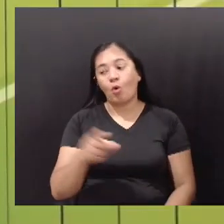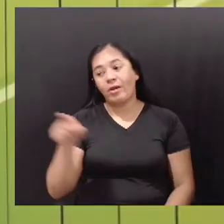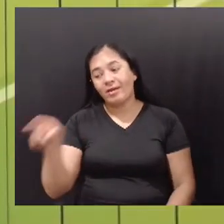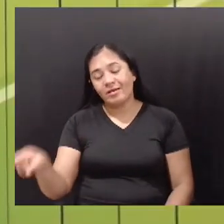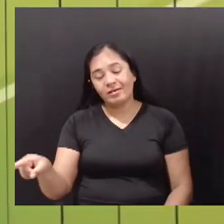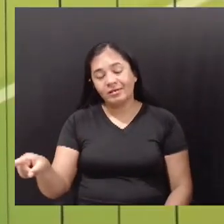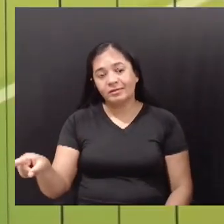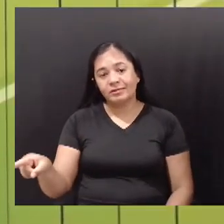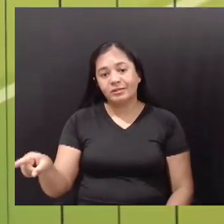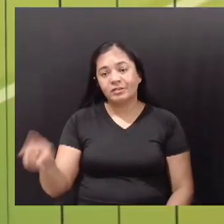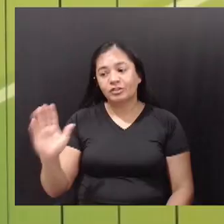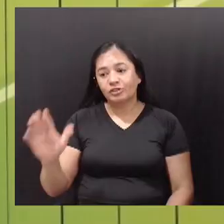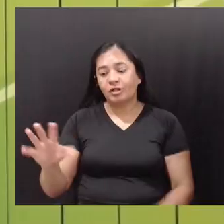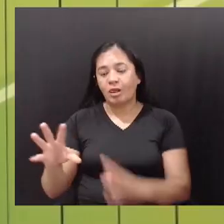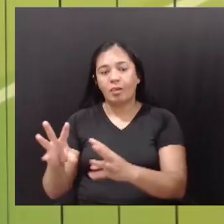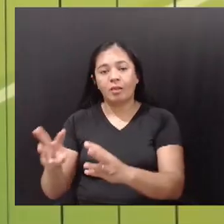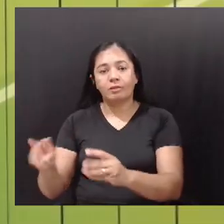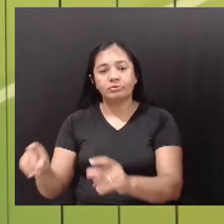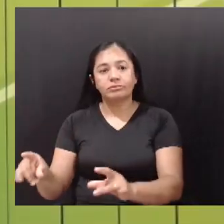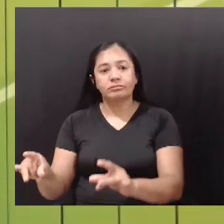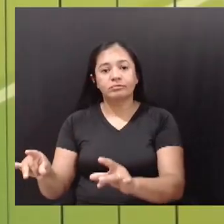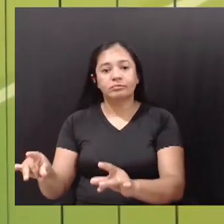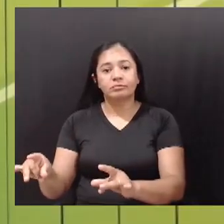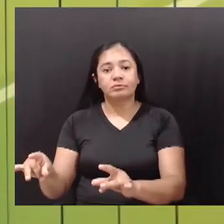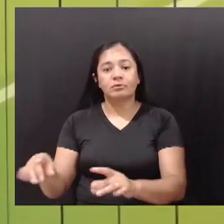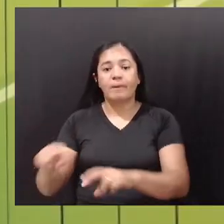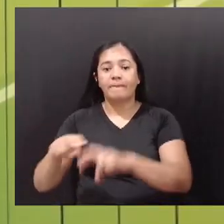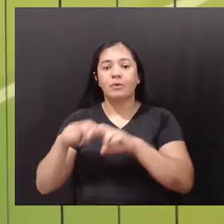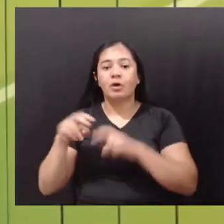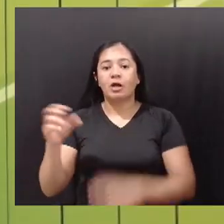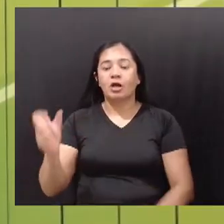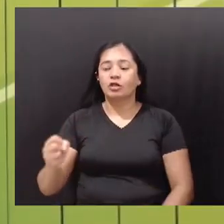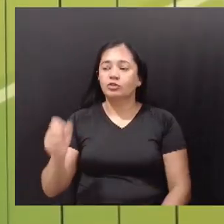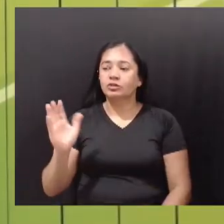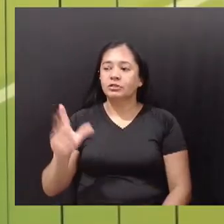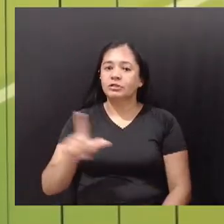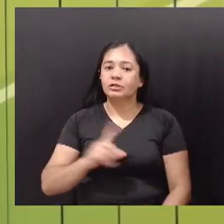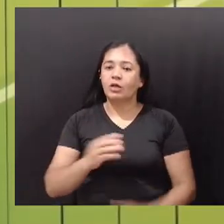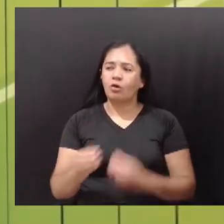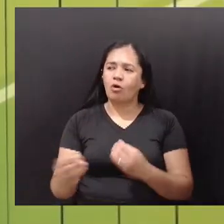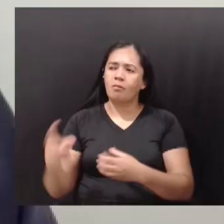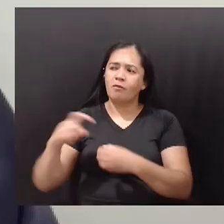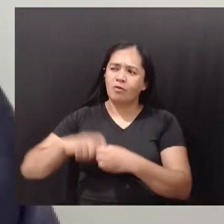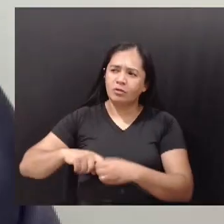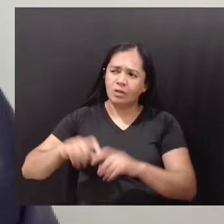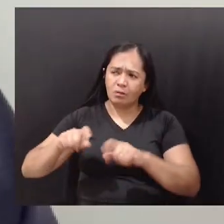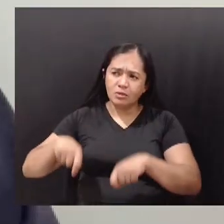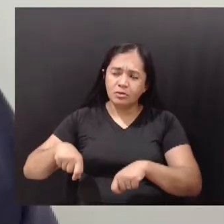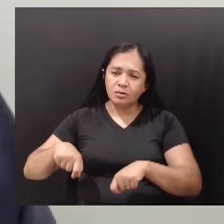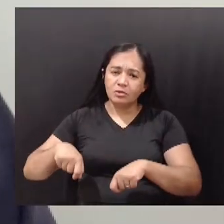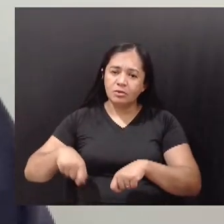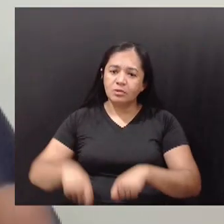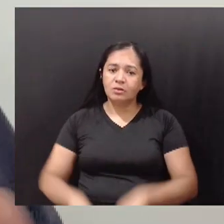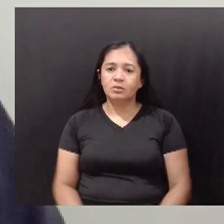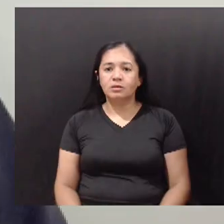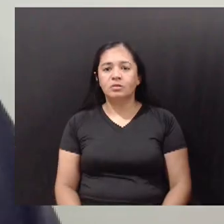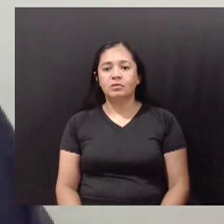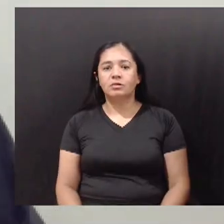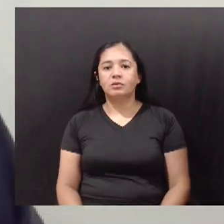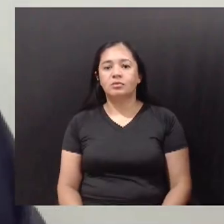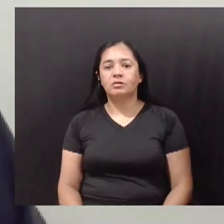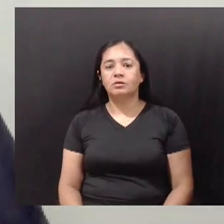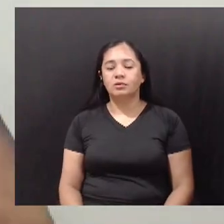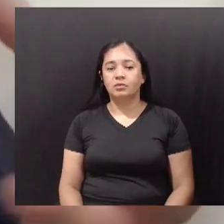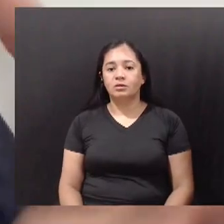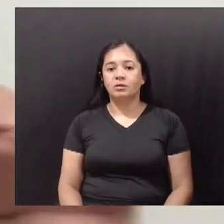já foram relatados, né, desse branqueamento, existe como recuperá-los? Isso, tem muitas instituições